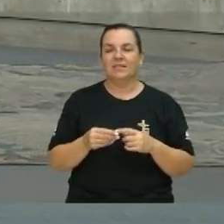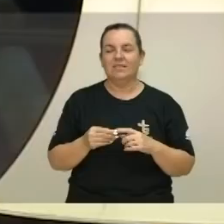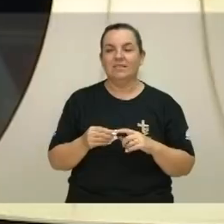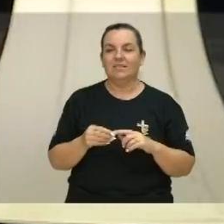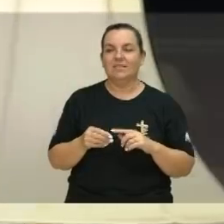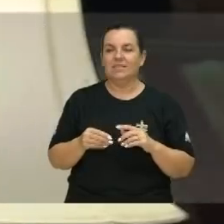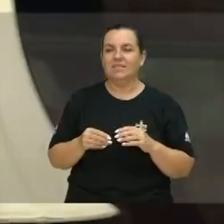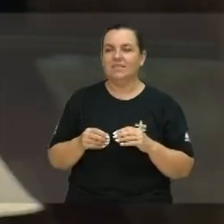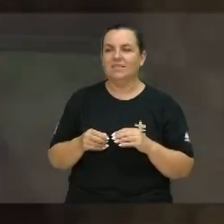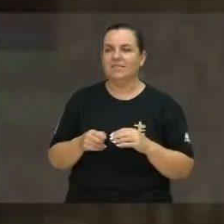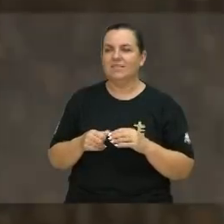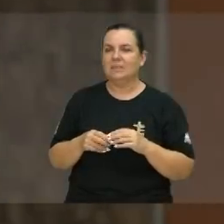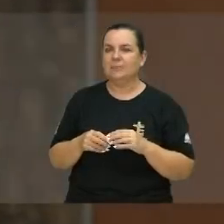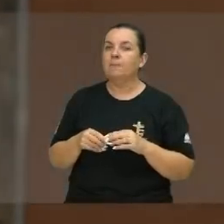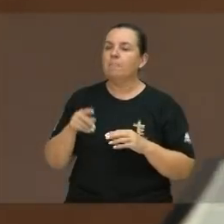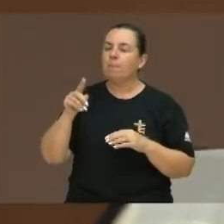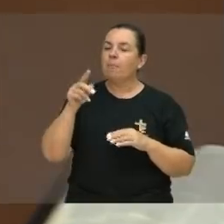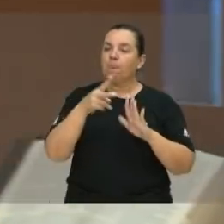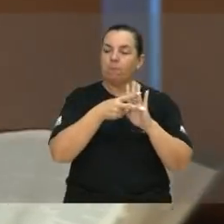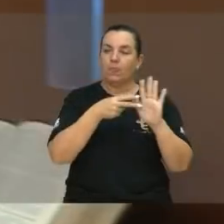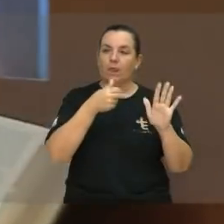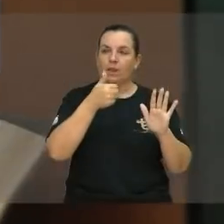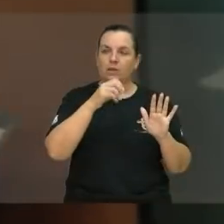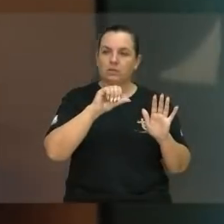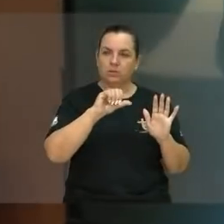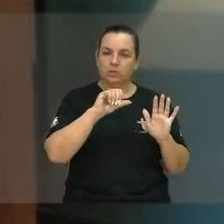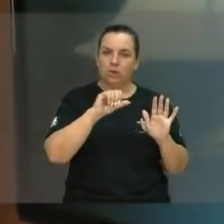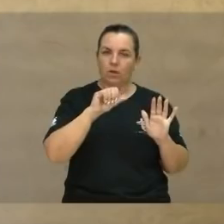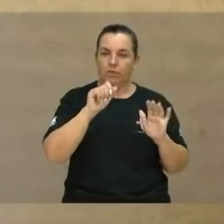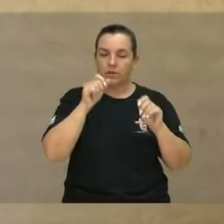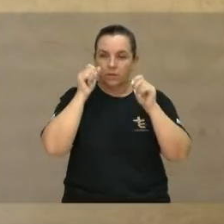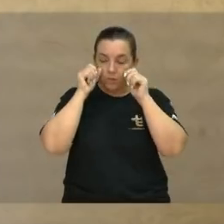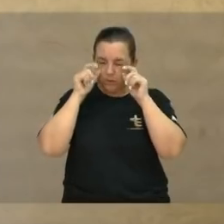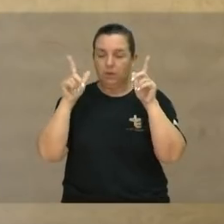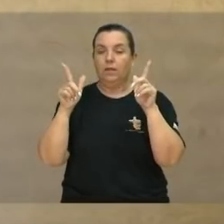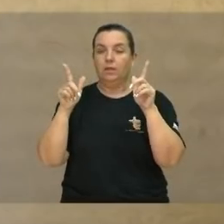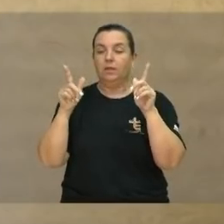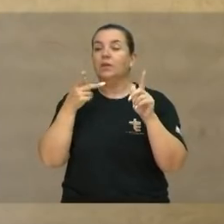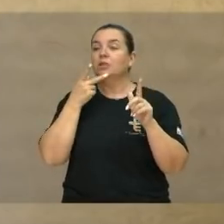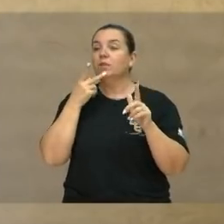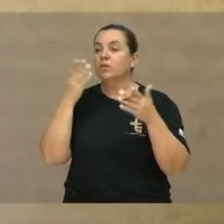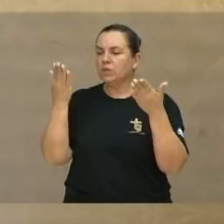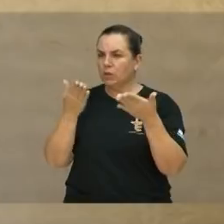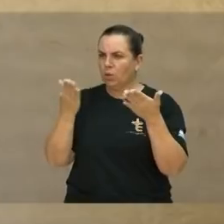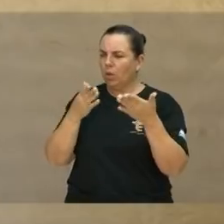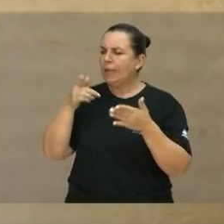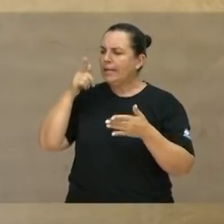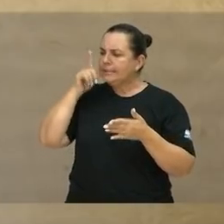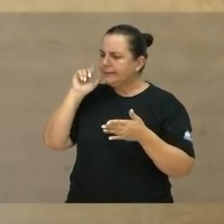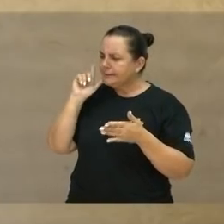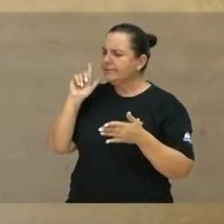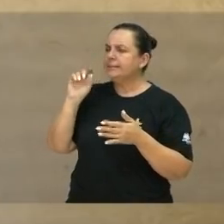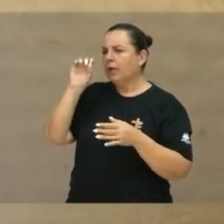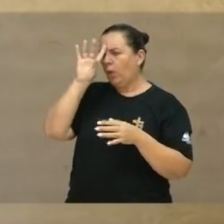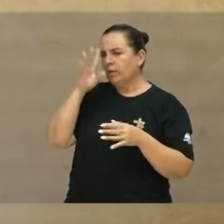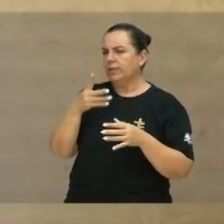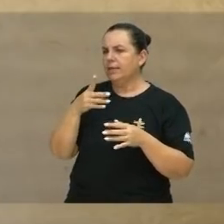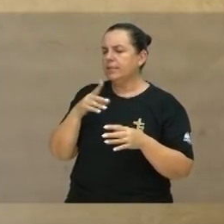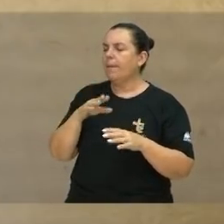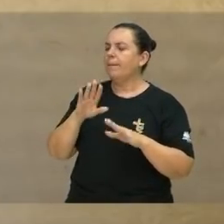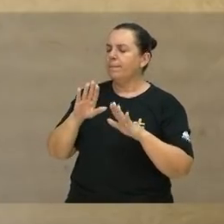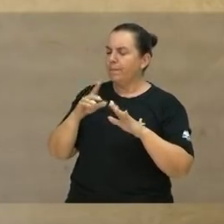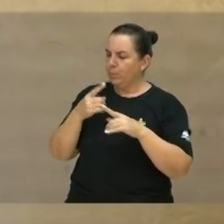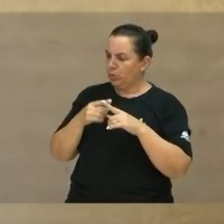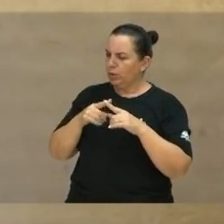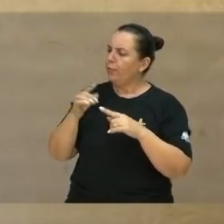aqui 19 meninão você está acordado rico rose isso agora antes que aconteça para